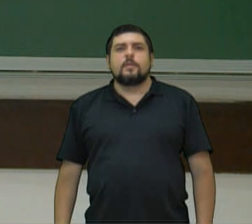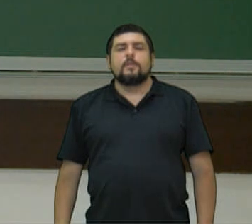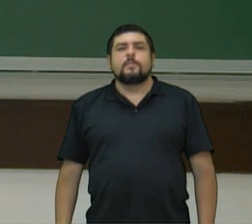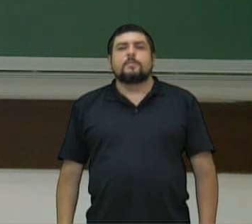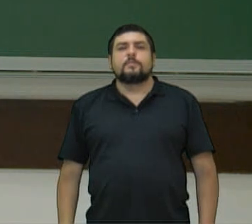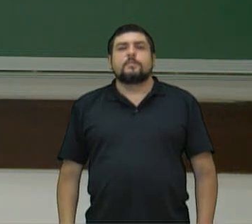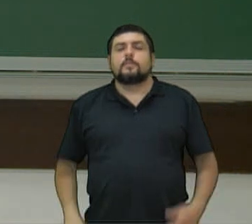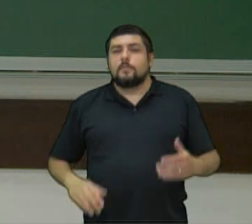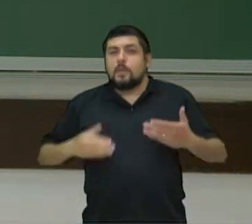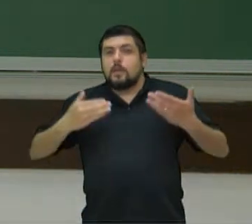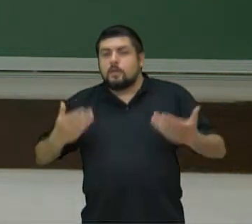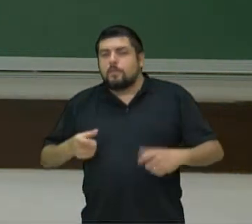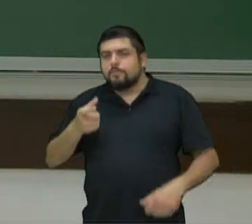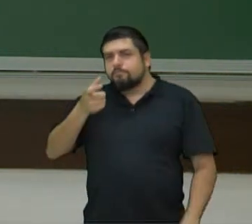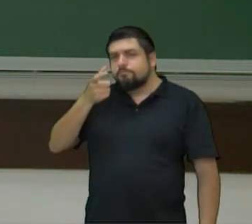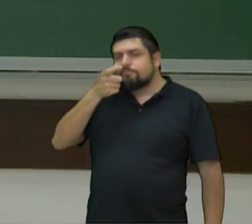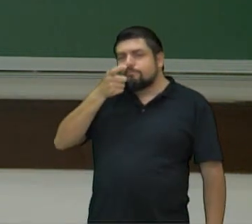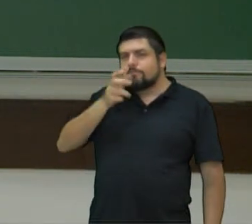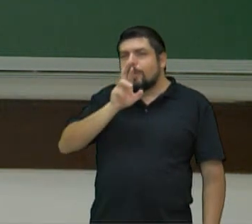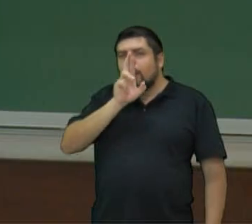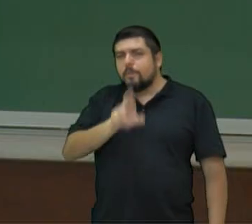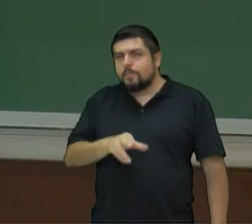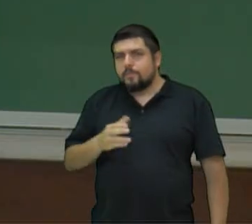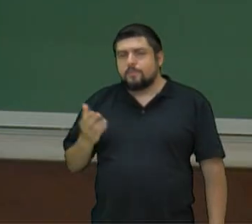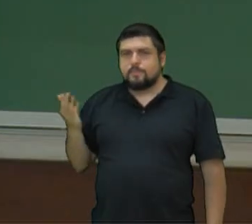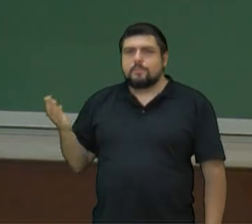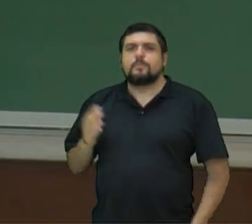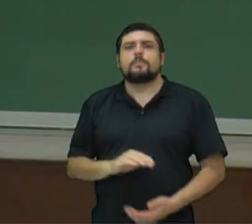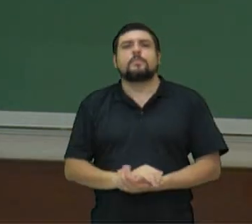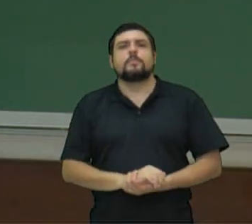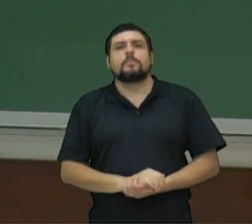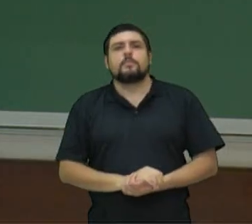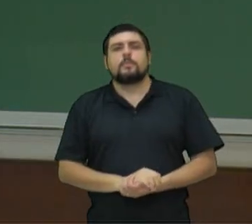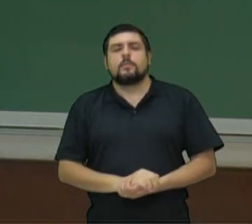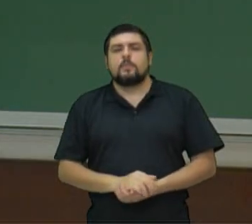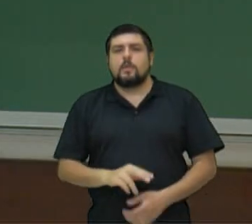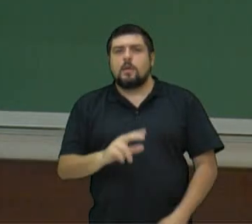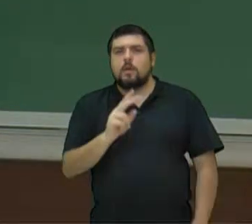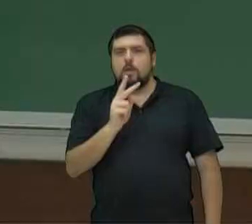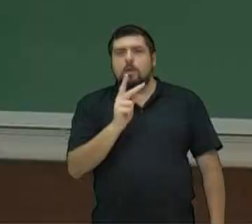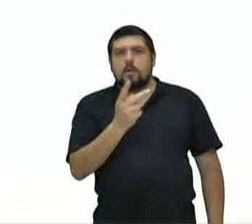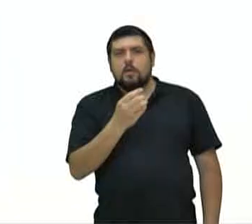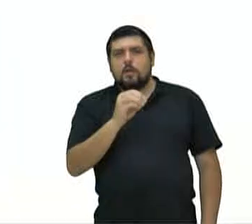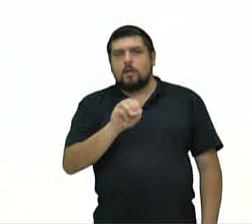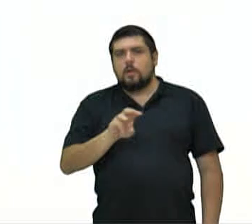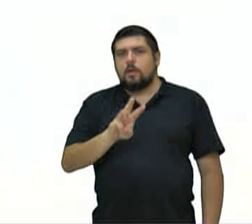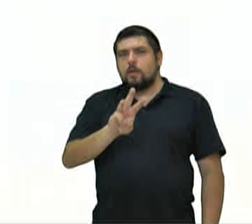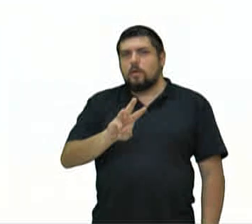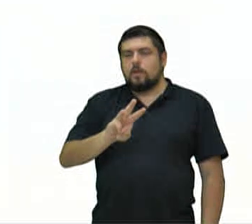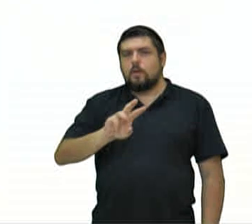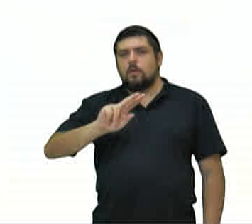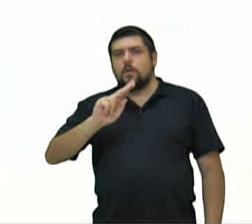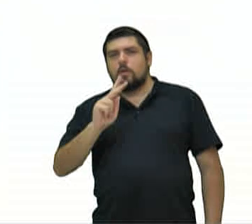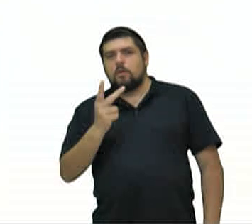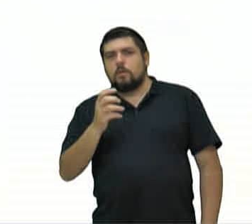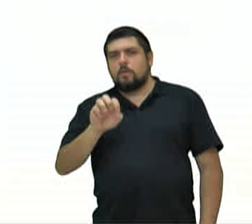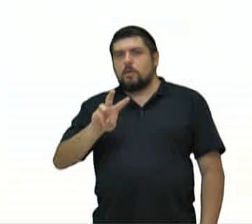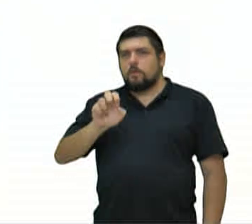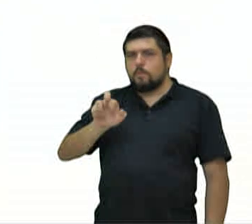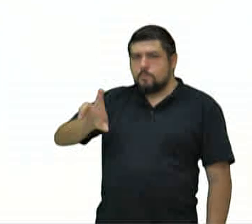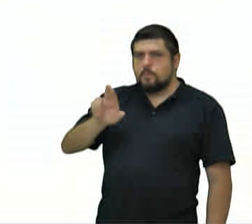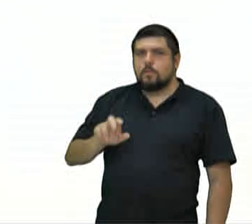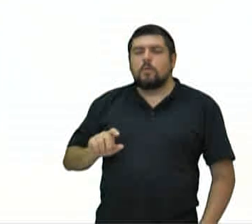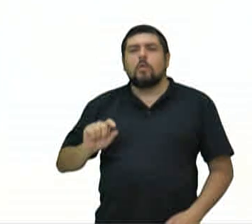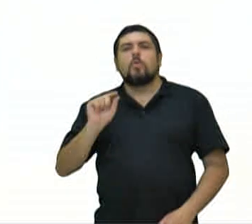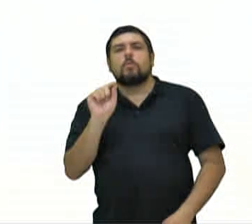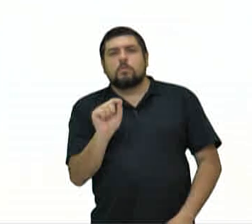Vamos lá conferir a resposta? Vejam, o however é uma linking word que aparece aqui e ele tem a ideia de contraste, né?